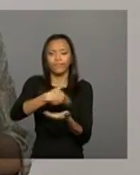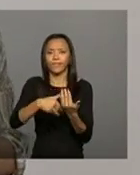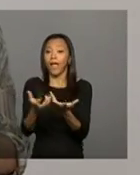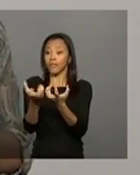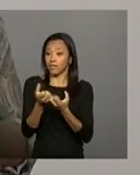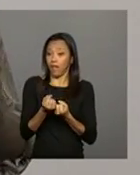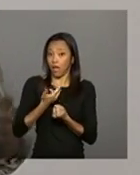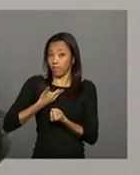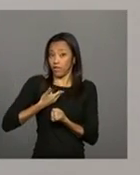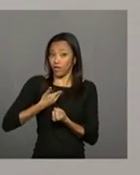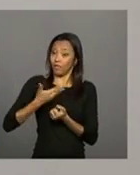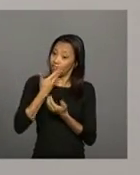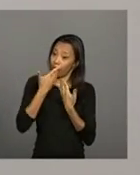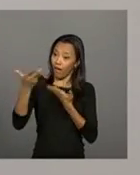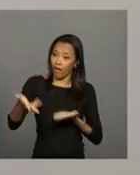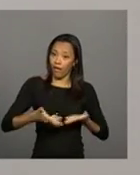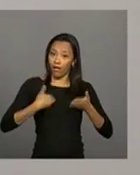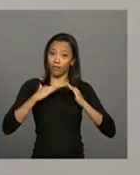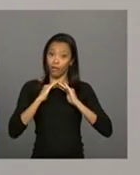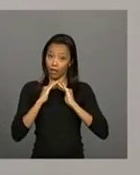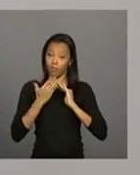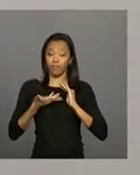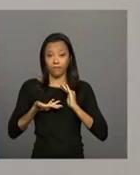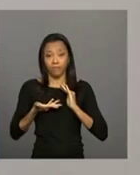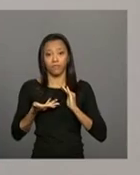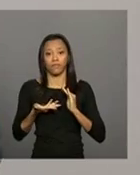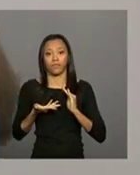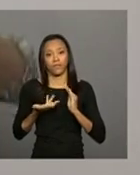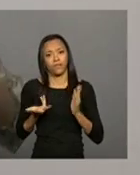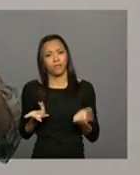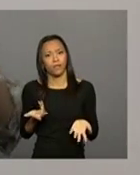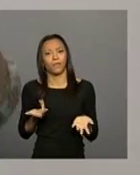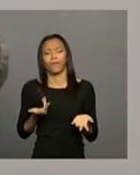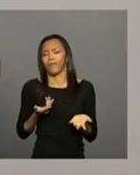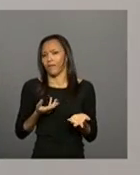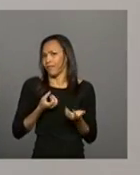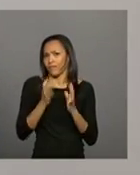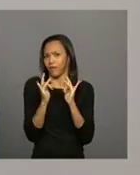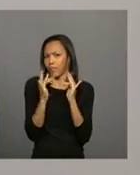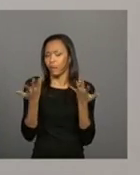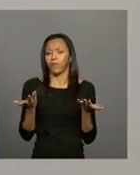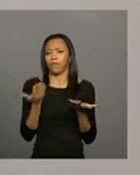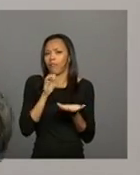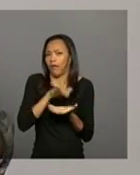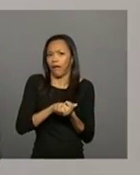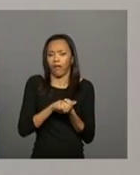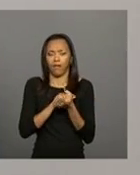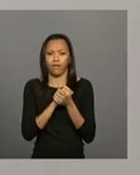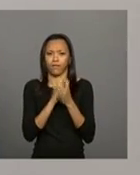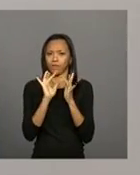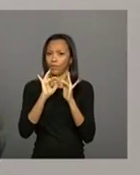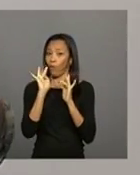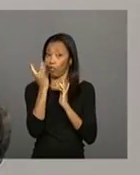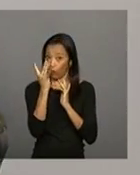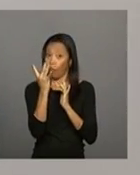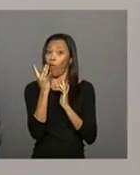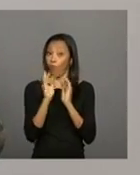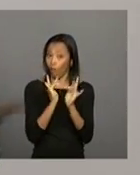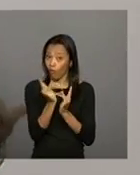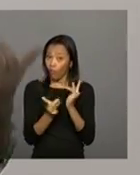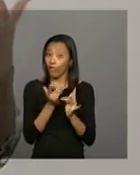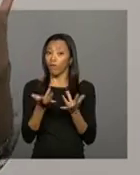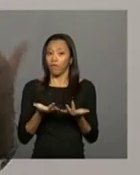os amigos, enfim, né? Muitos namoram, casam, noivam, todas